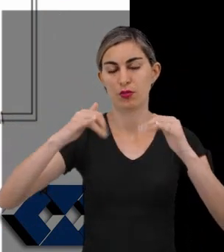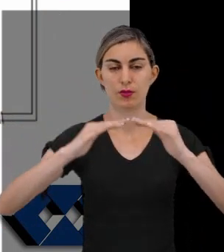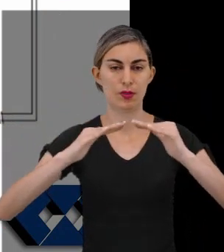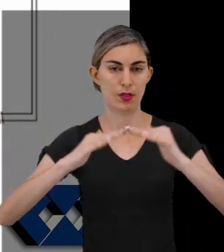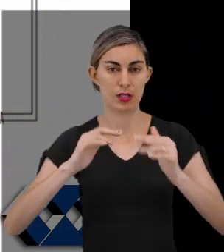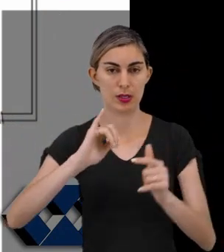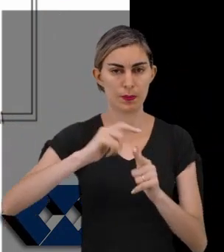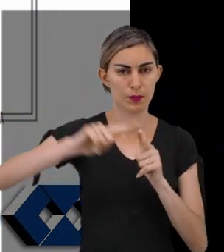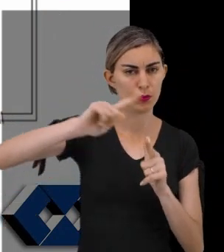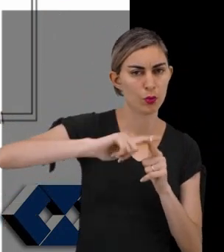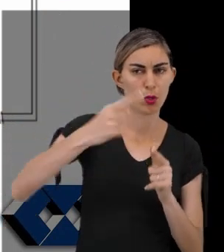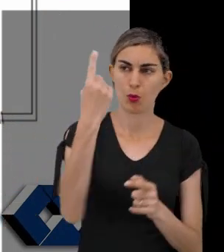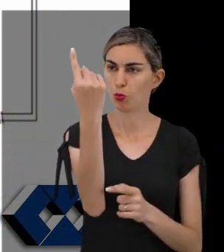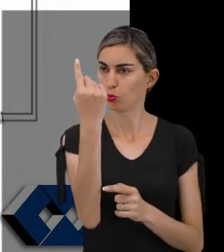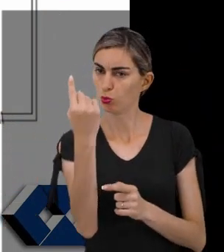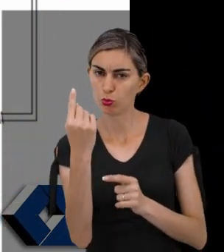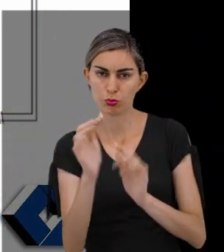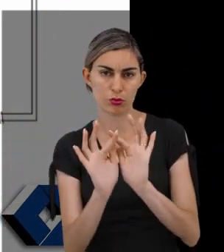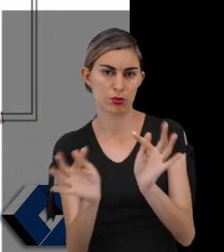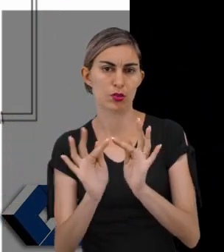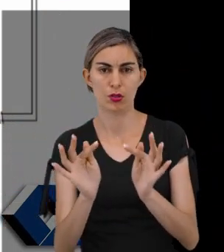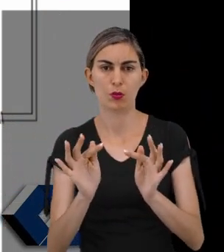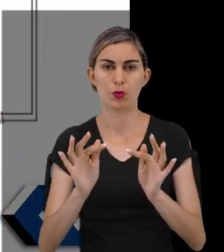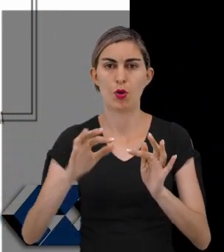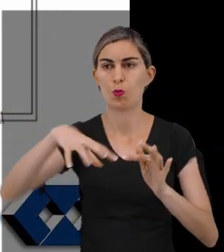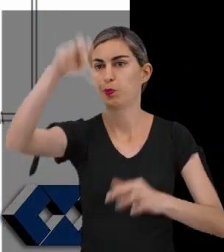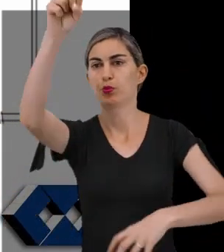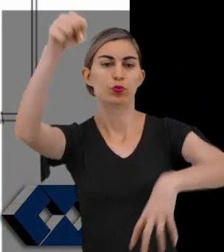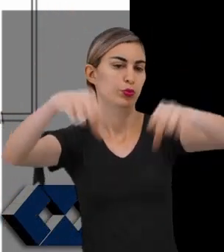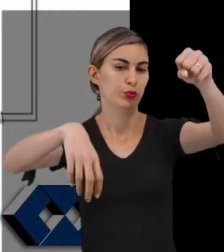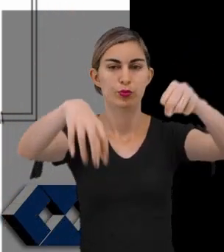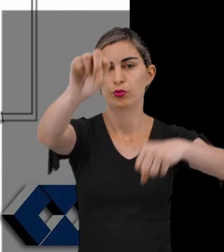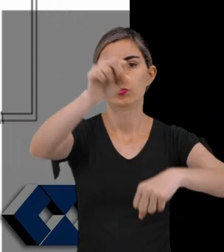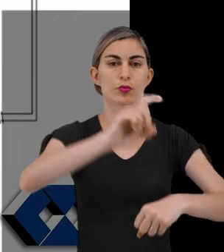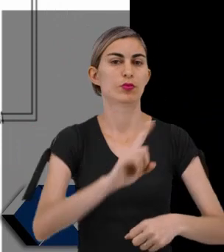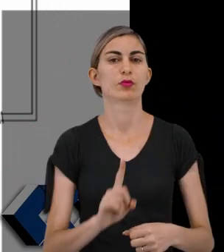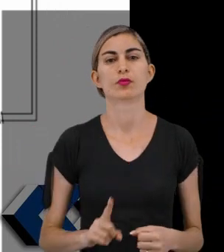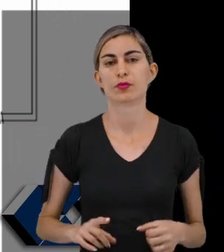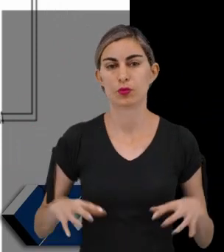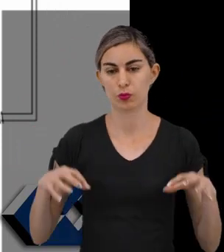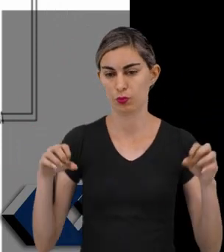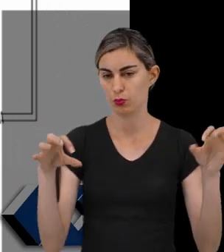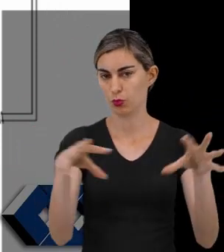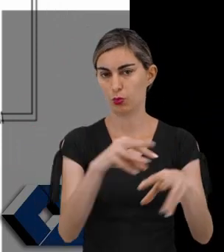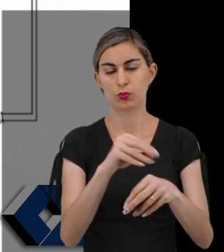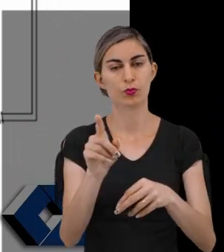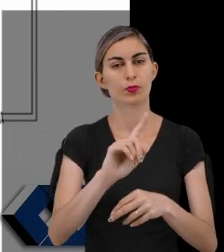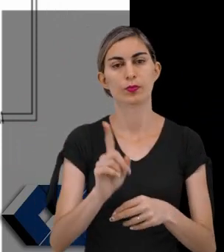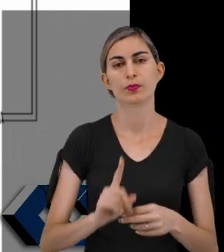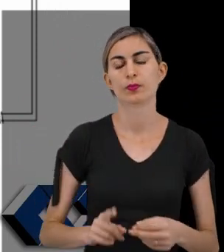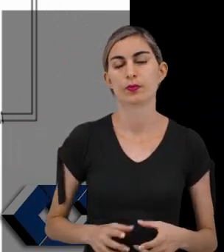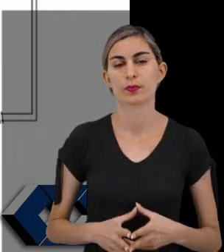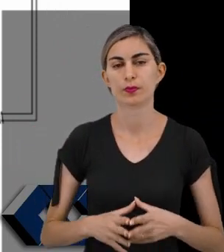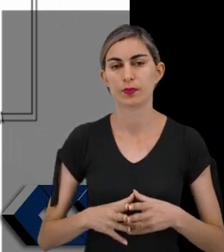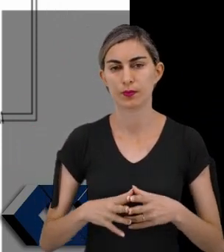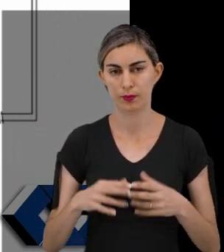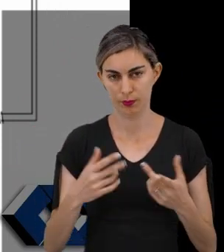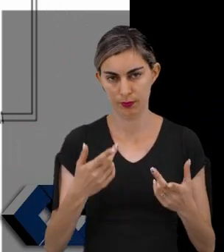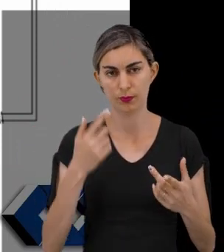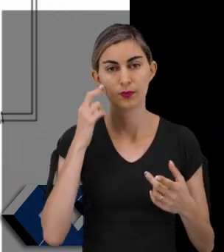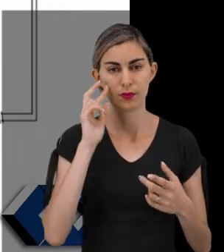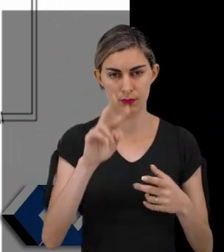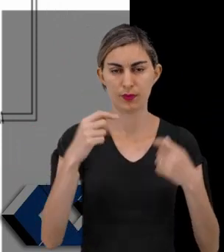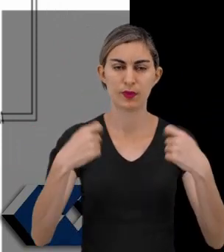Se tiver um problema em um circuito, que ele não afete o circuito ali complementar, tá? Então, há